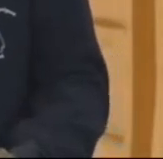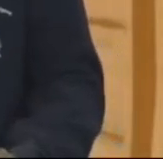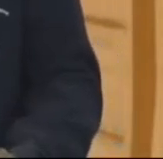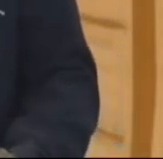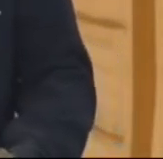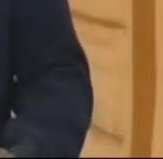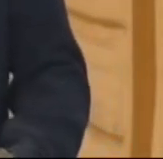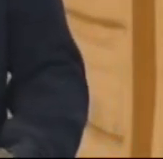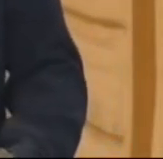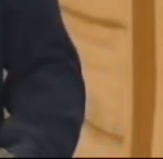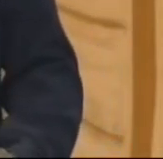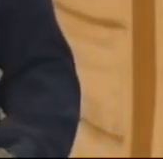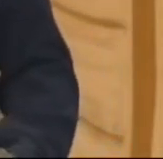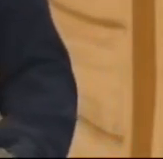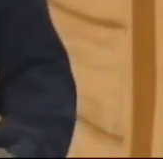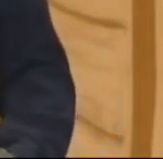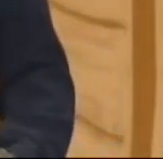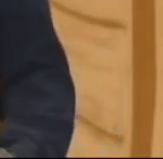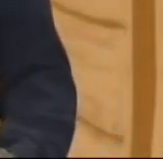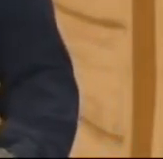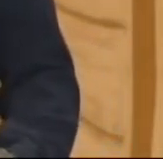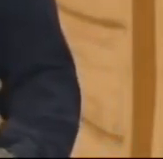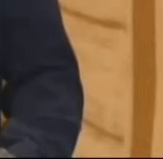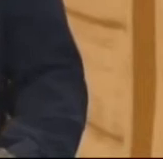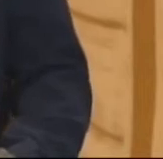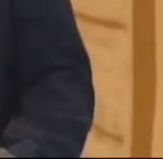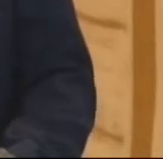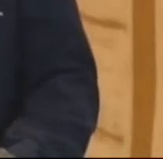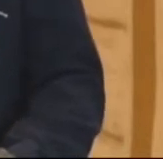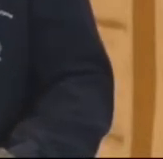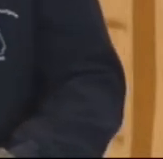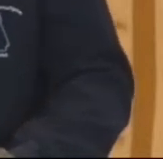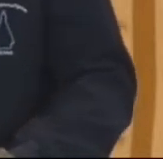Exaltemos todos juntos o seu nome.